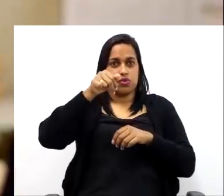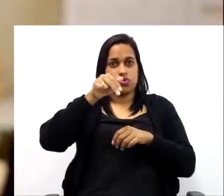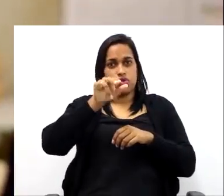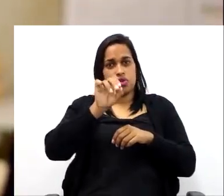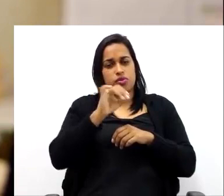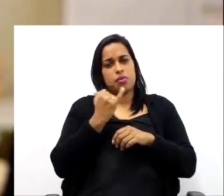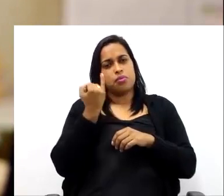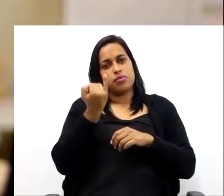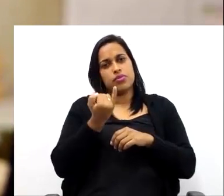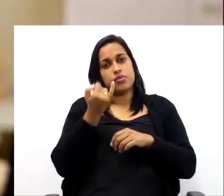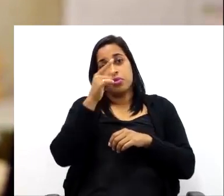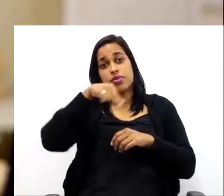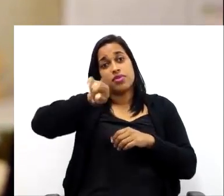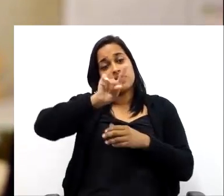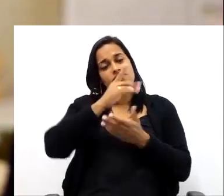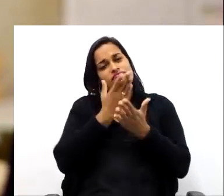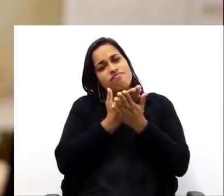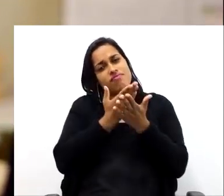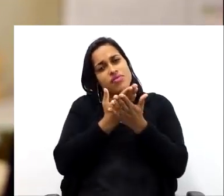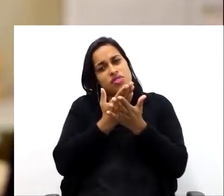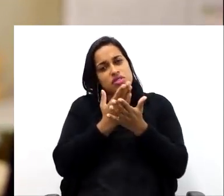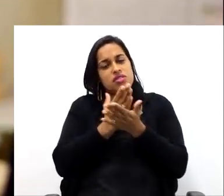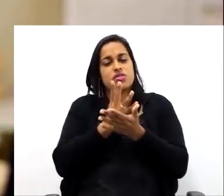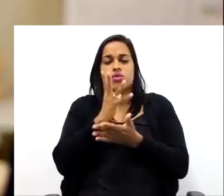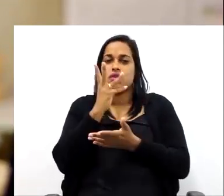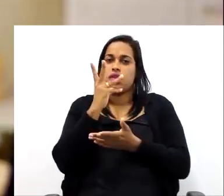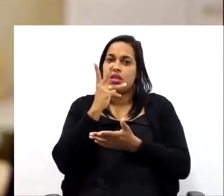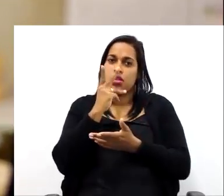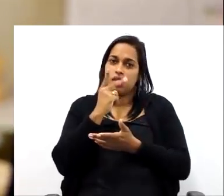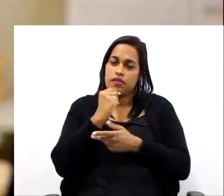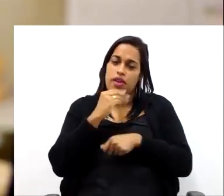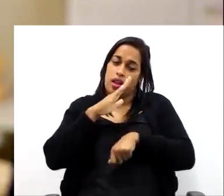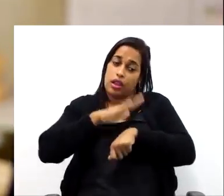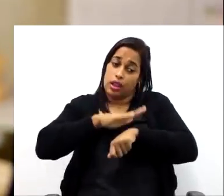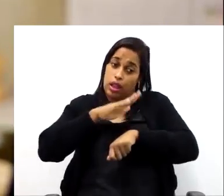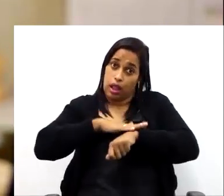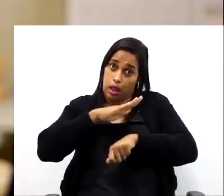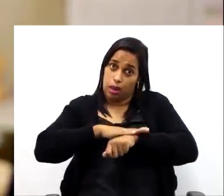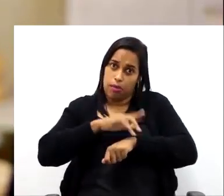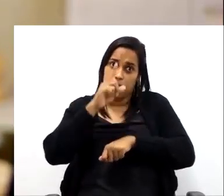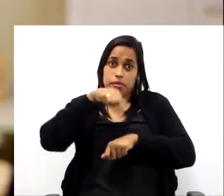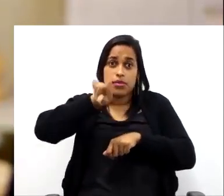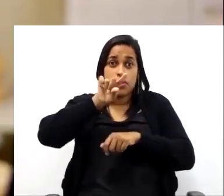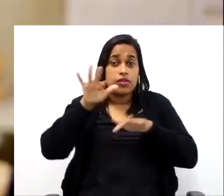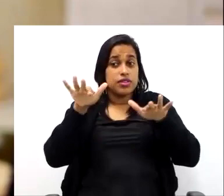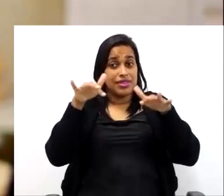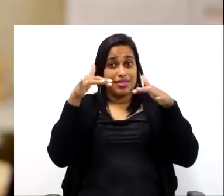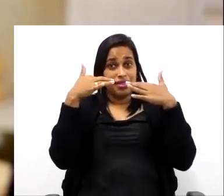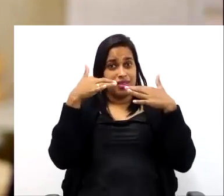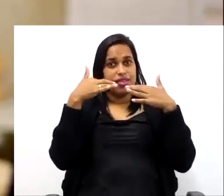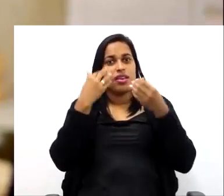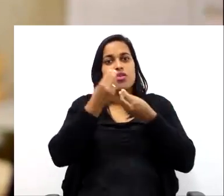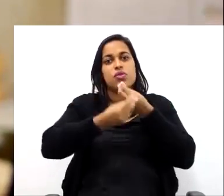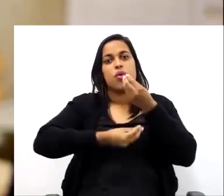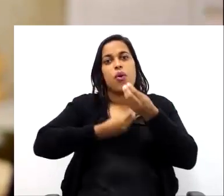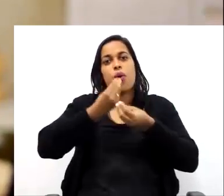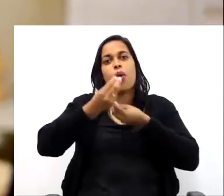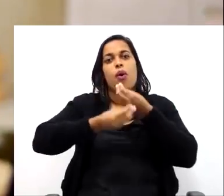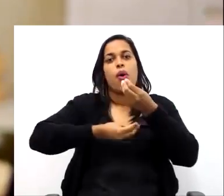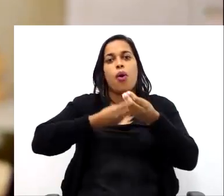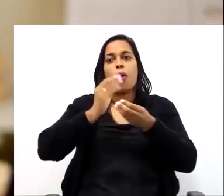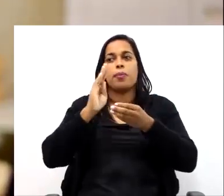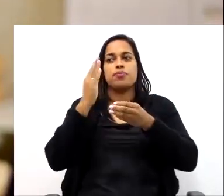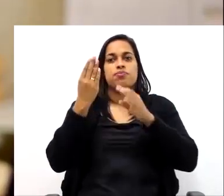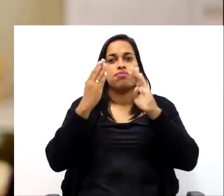vocês estudem devagar, tomem seu tempo, para entender um pouco mais a posição das arestas